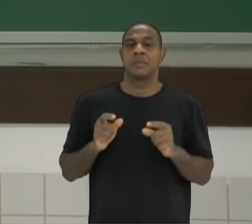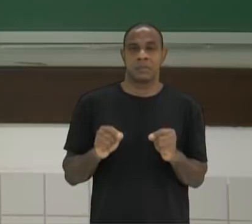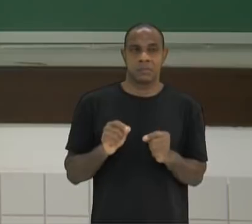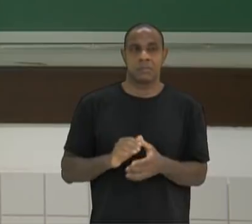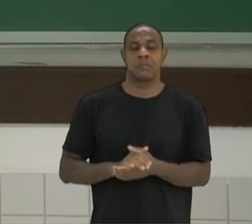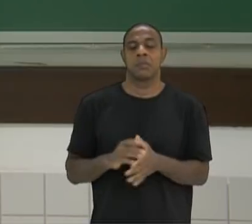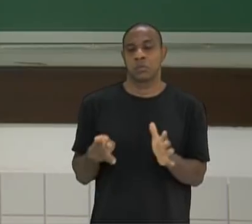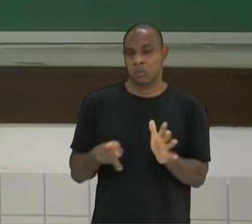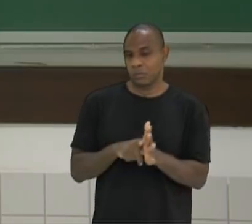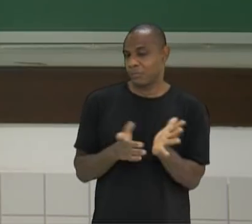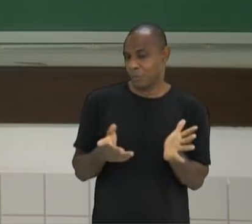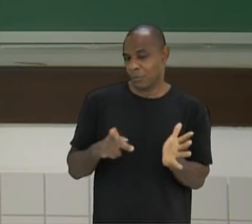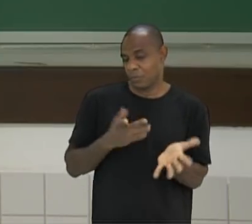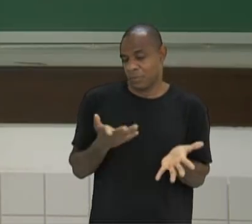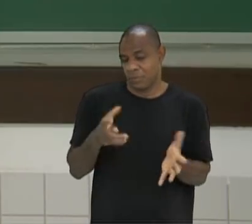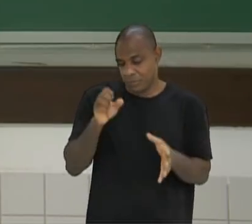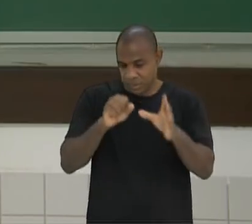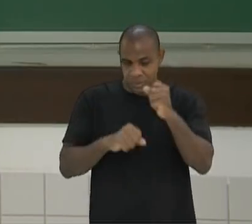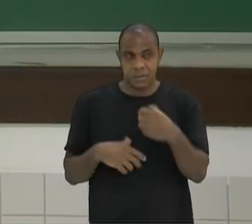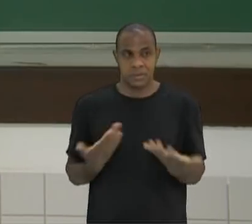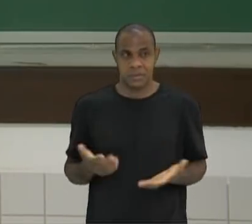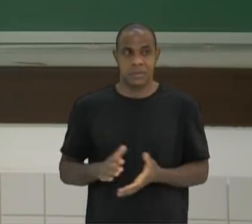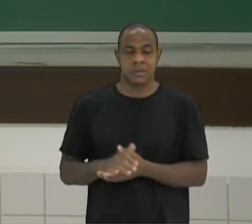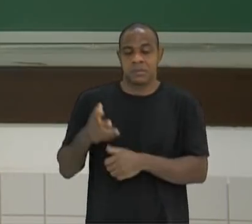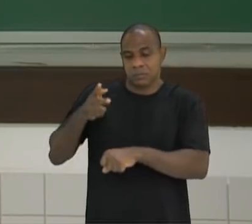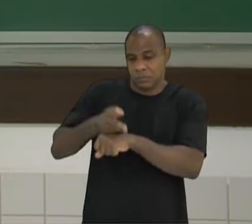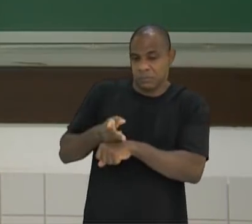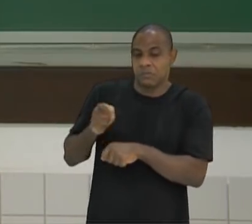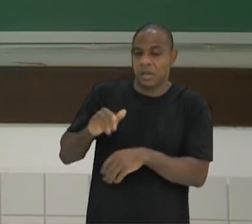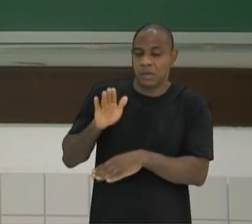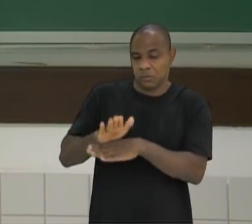conta própria muitas vezes, e esses vídeos com certeza